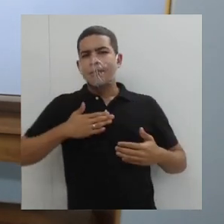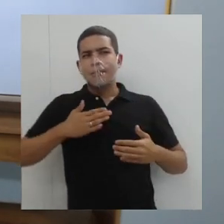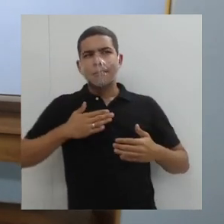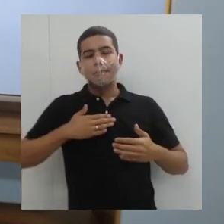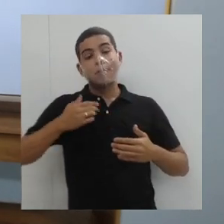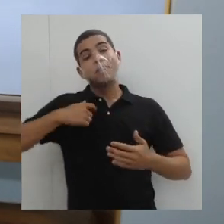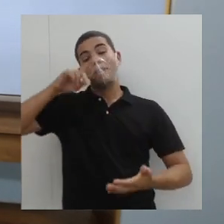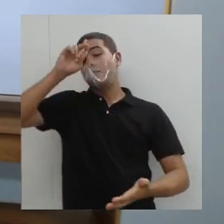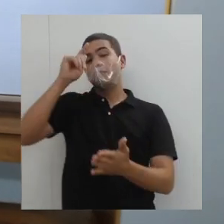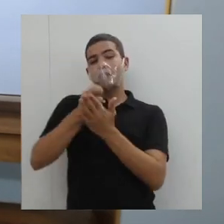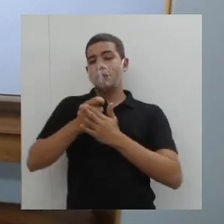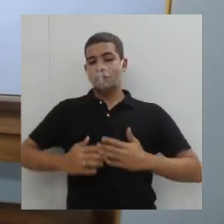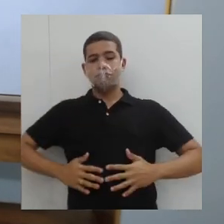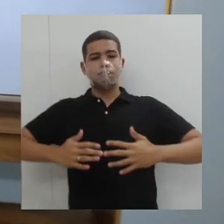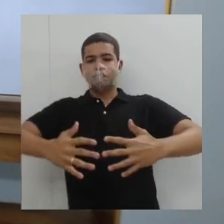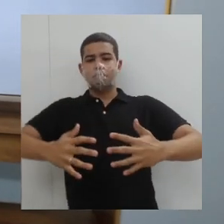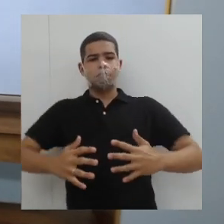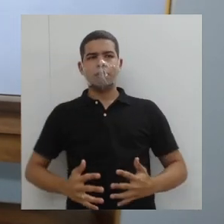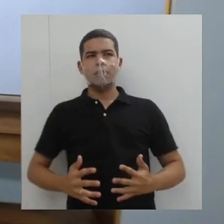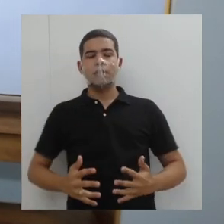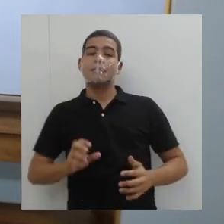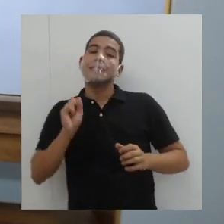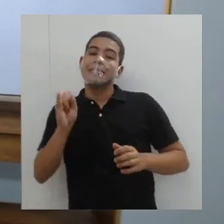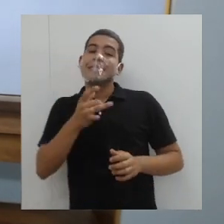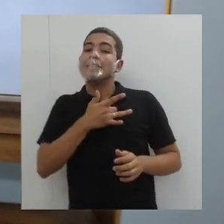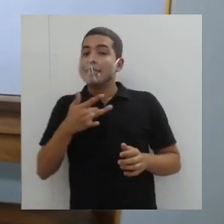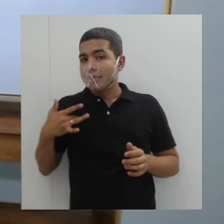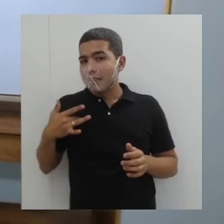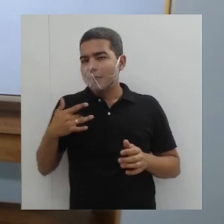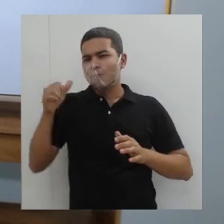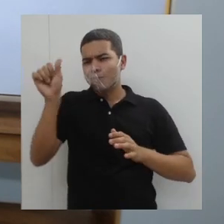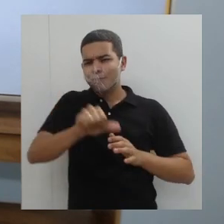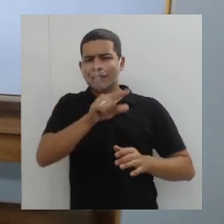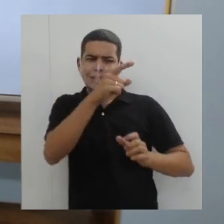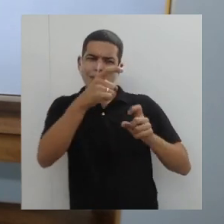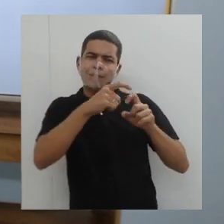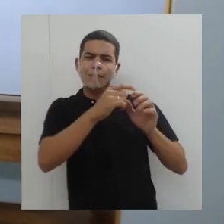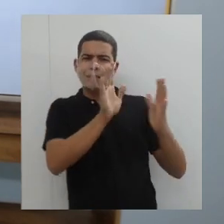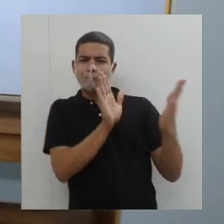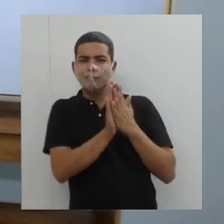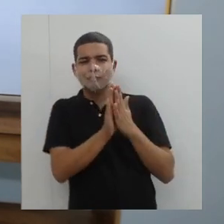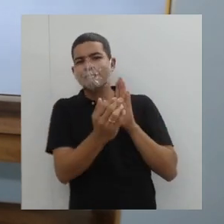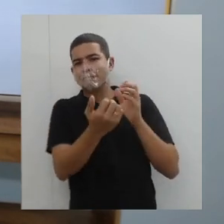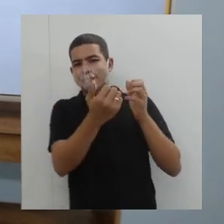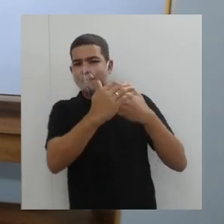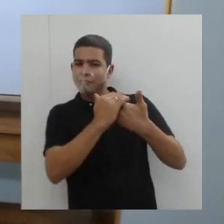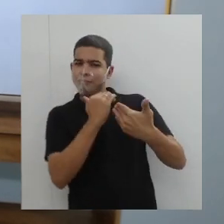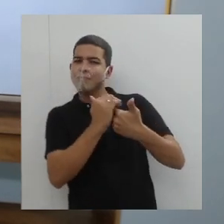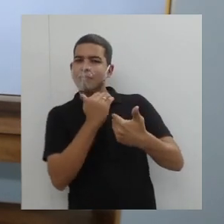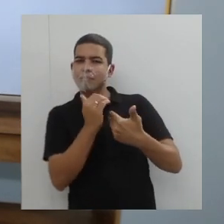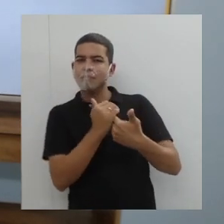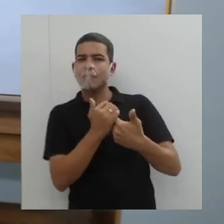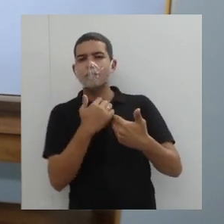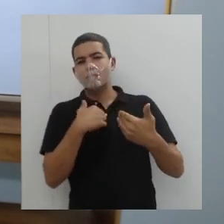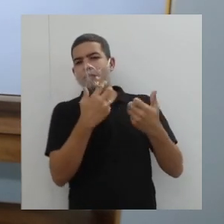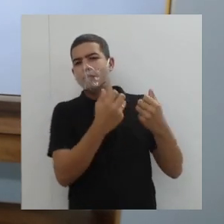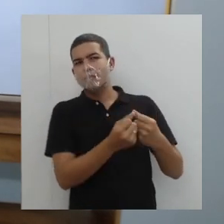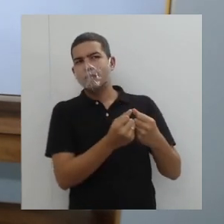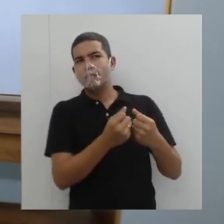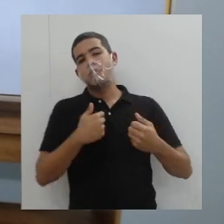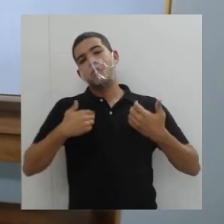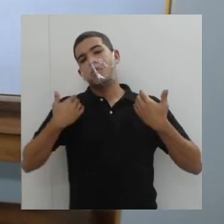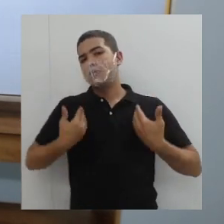coisa que afete a minha saúde, mas aí é um médico que tem que me dizer, tá certo? Então, o meu corpo, minhas normas,